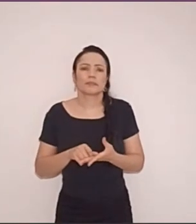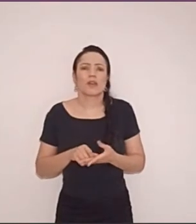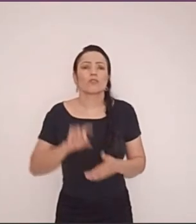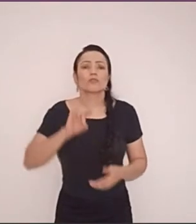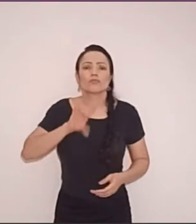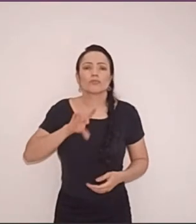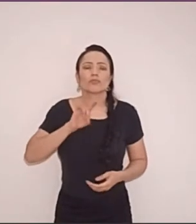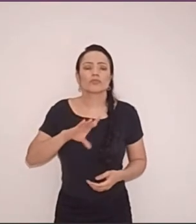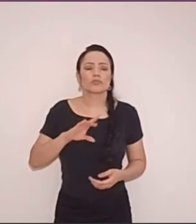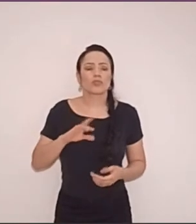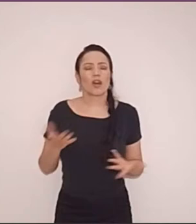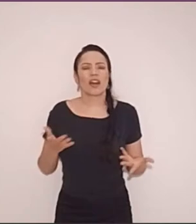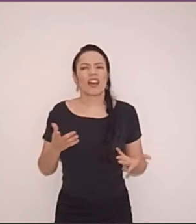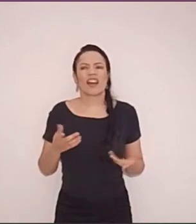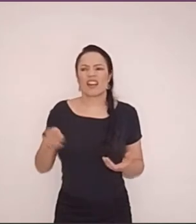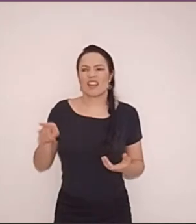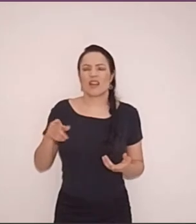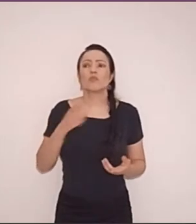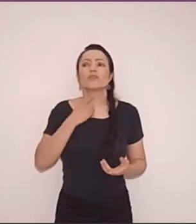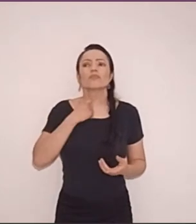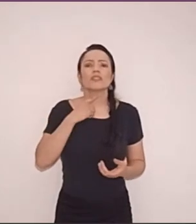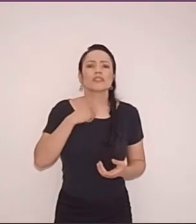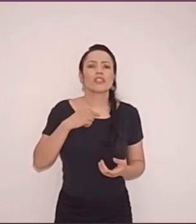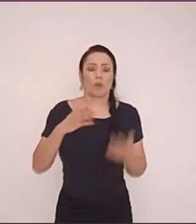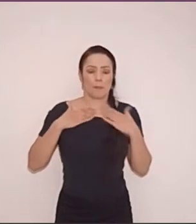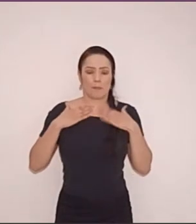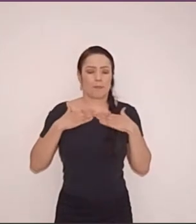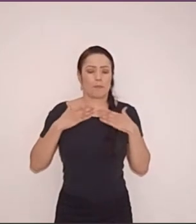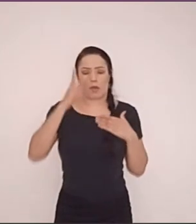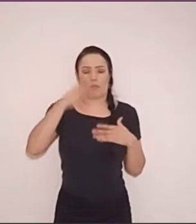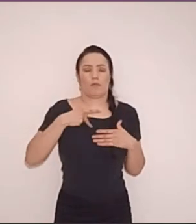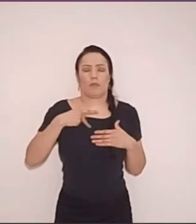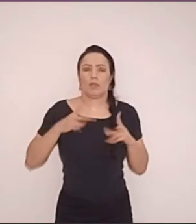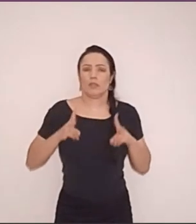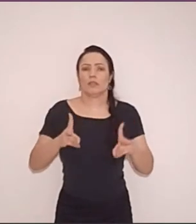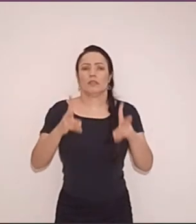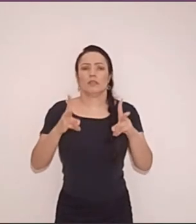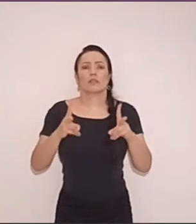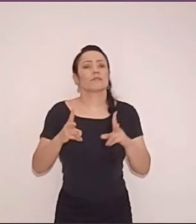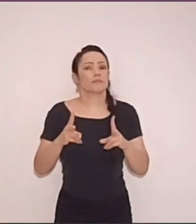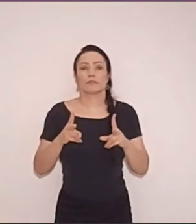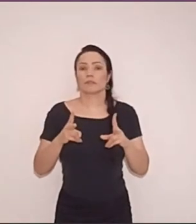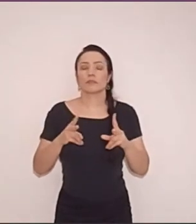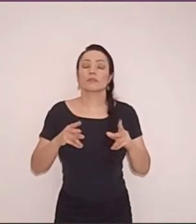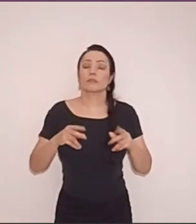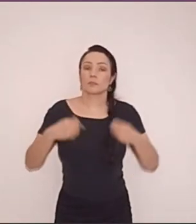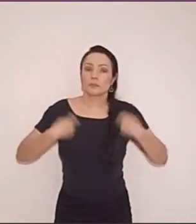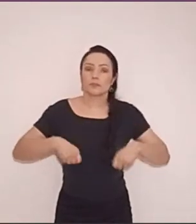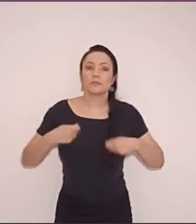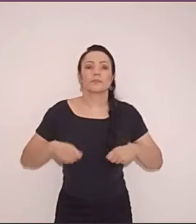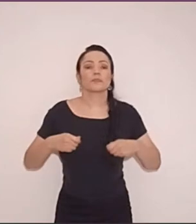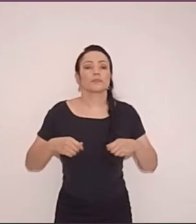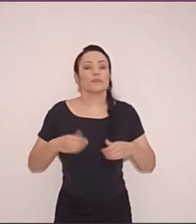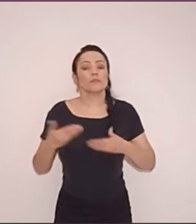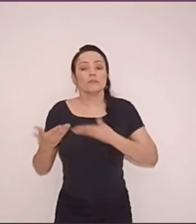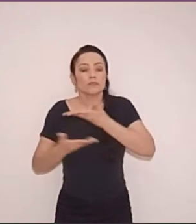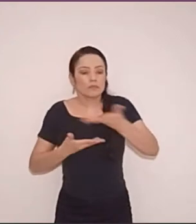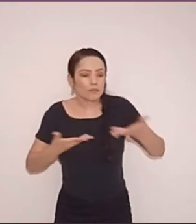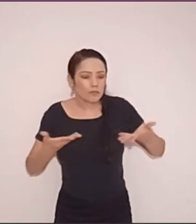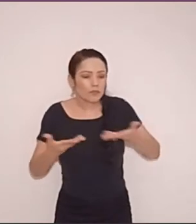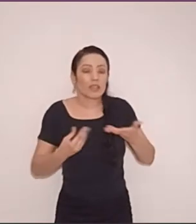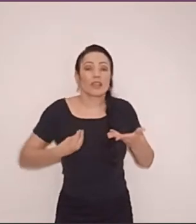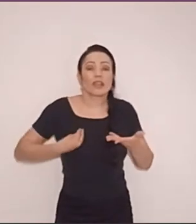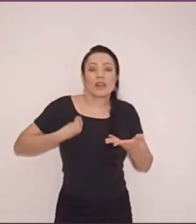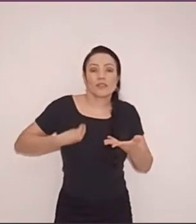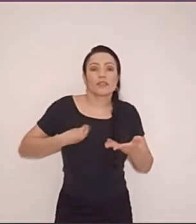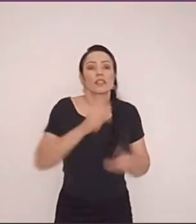é satisfazer os próprios desejos do tempo inteiro a gente tem que fazer justamente poder conviver com